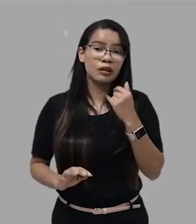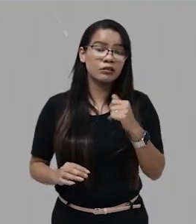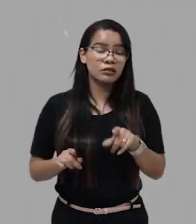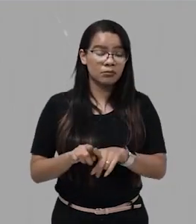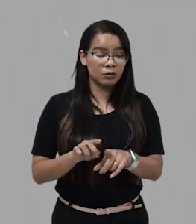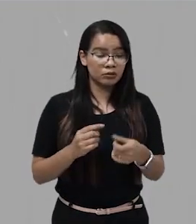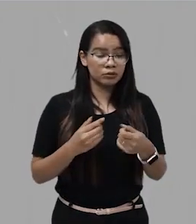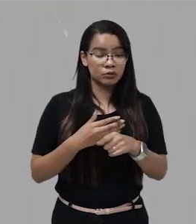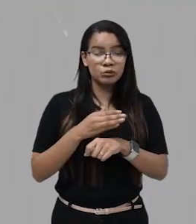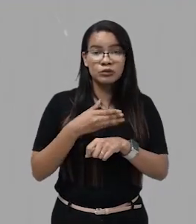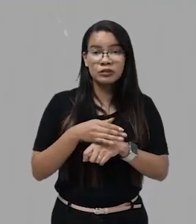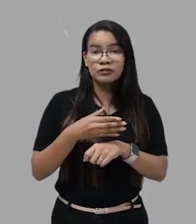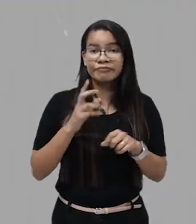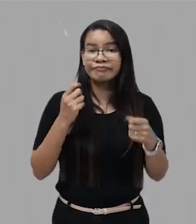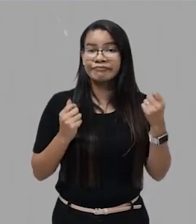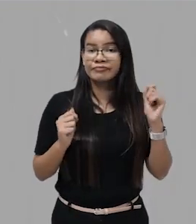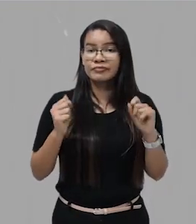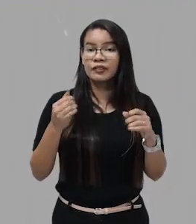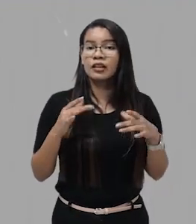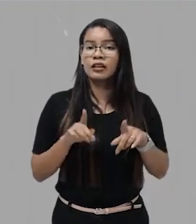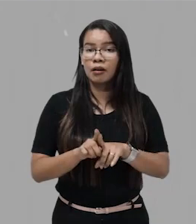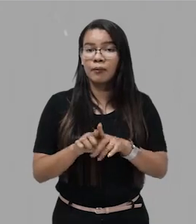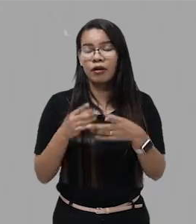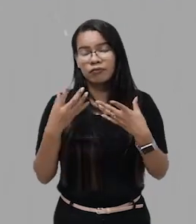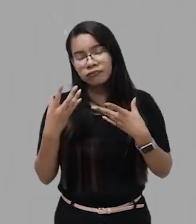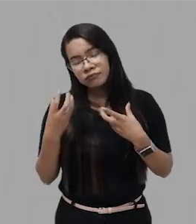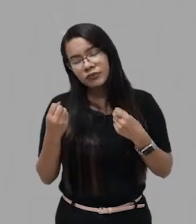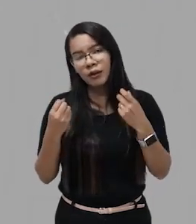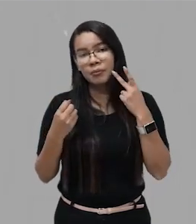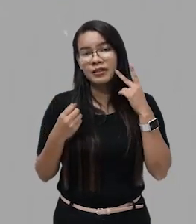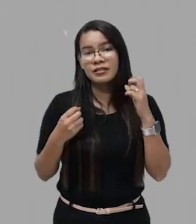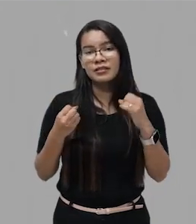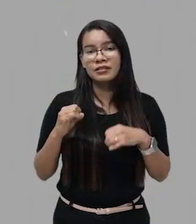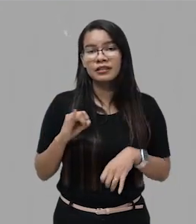treinos, dos seus descansos, para assim